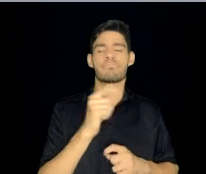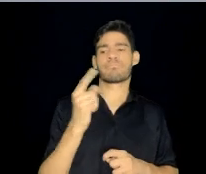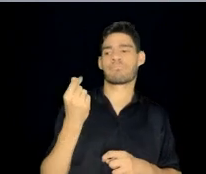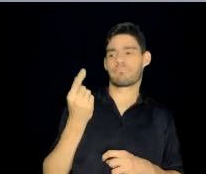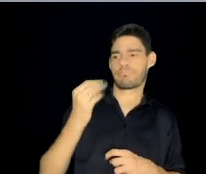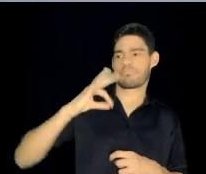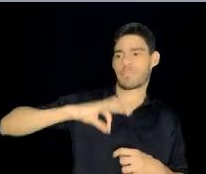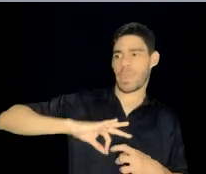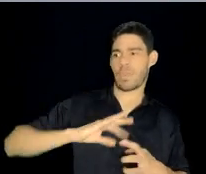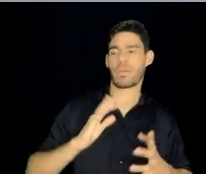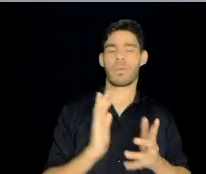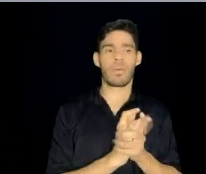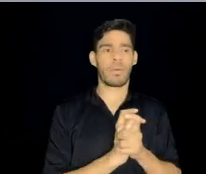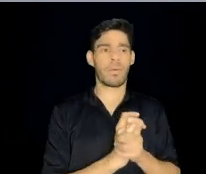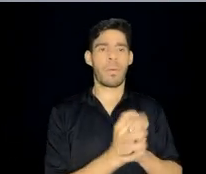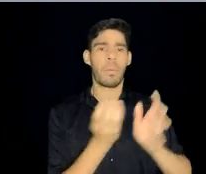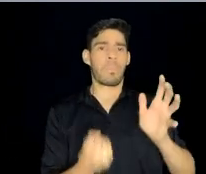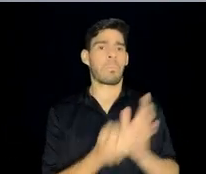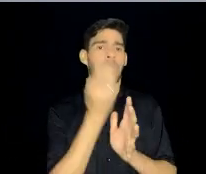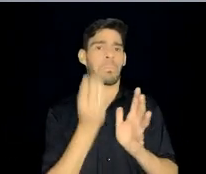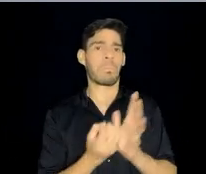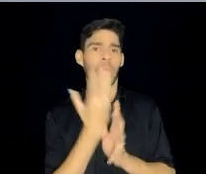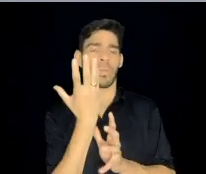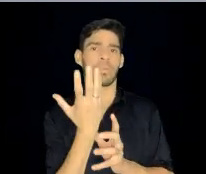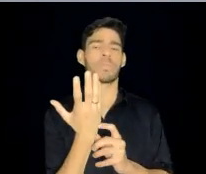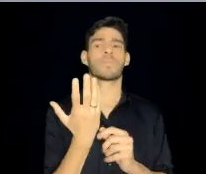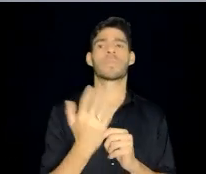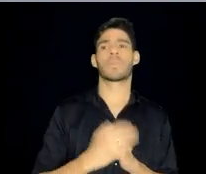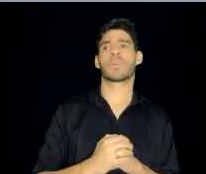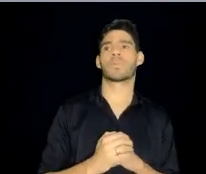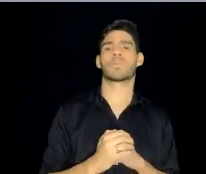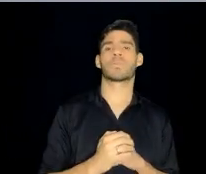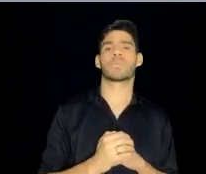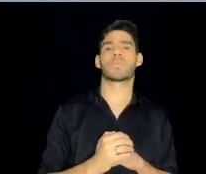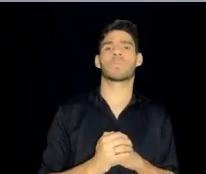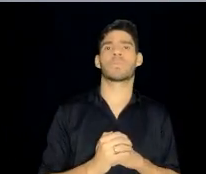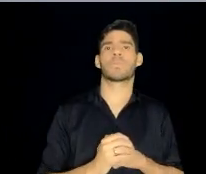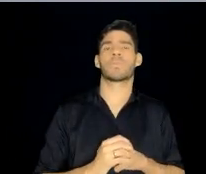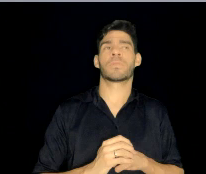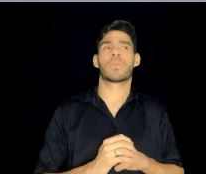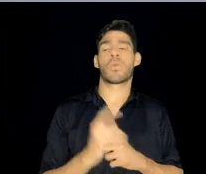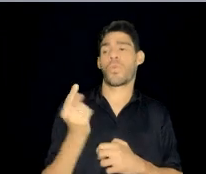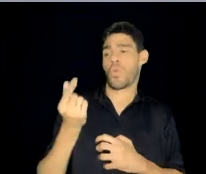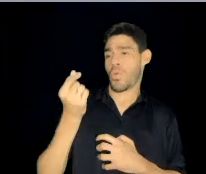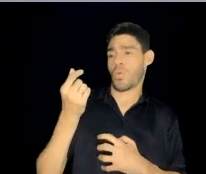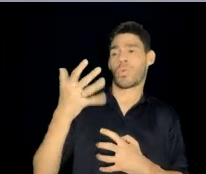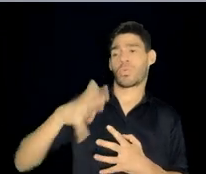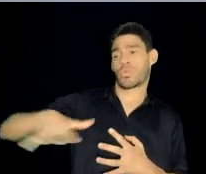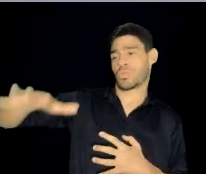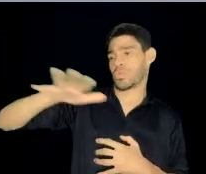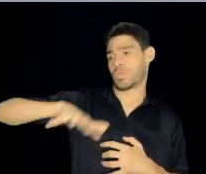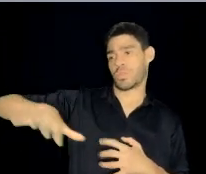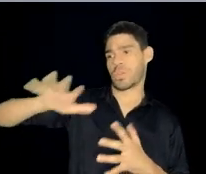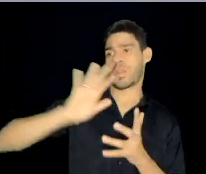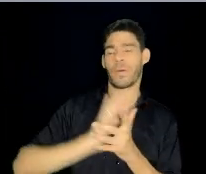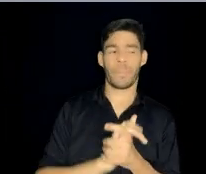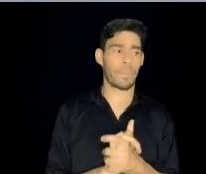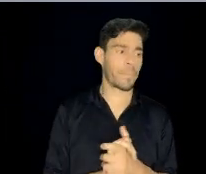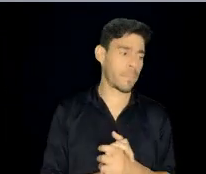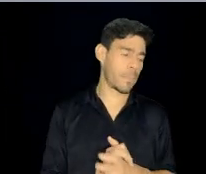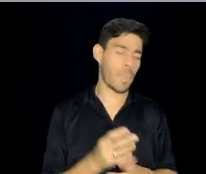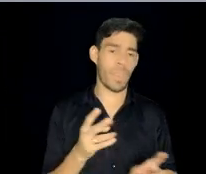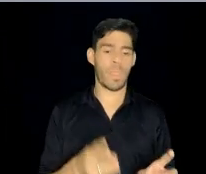com renda, com produtividade, né? Com os tributos em geral.